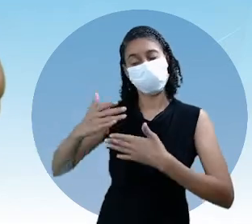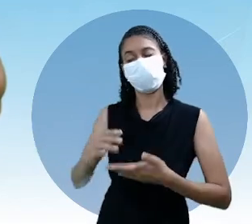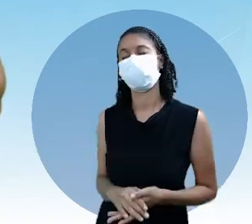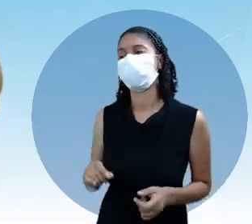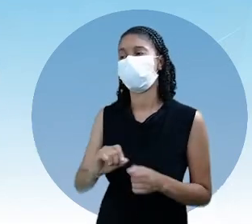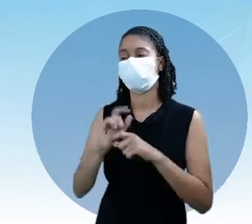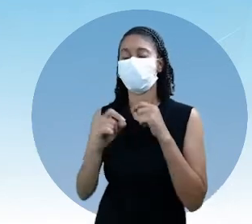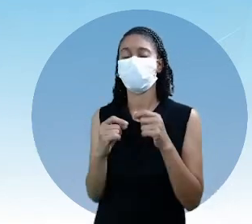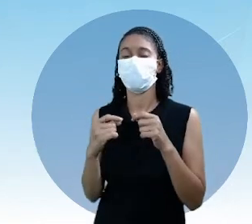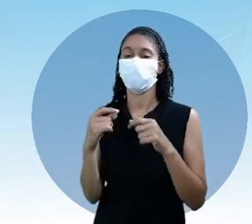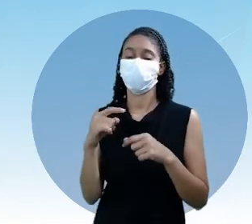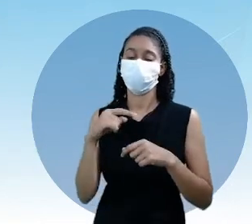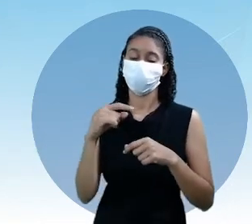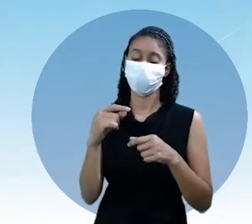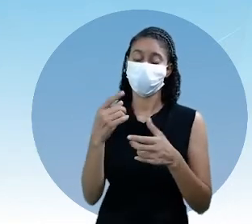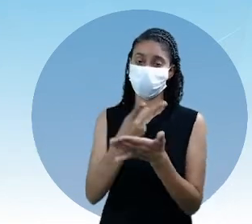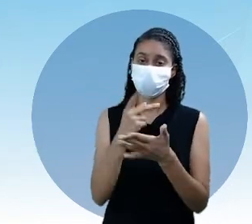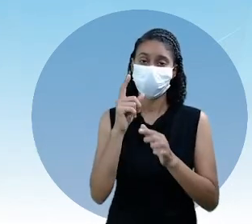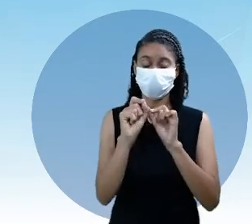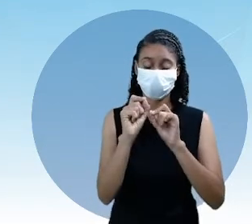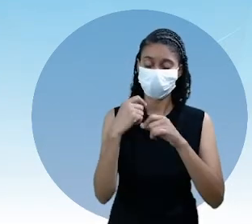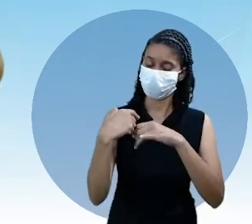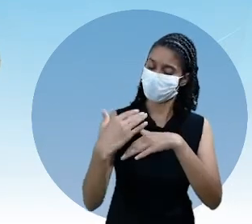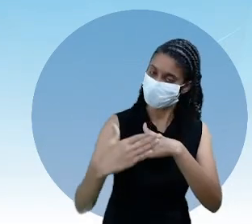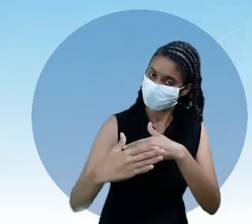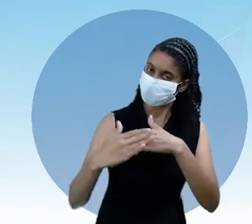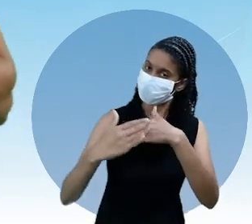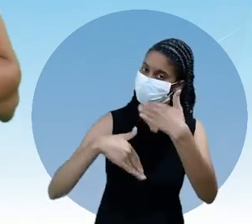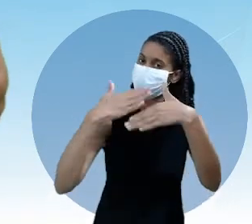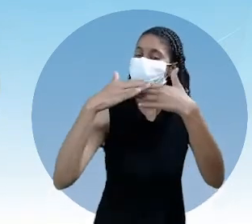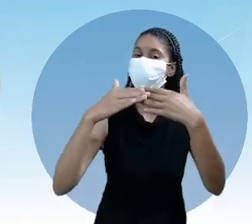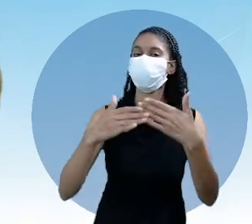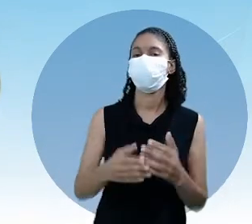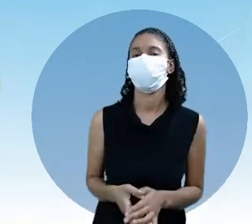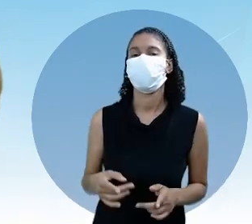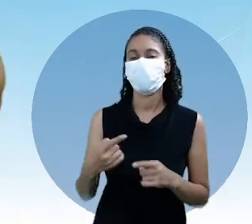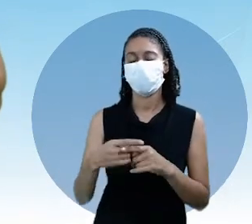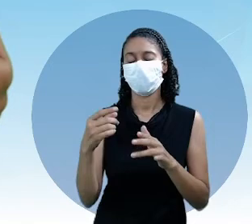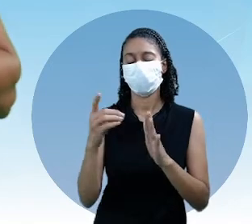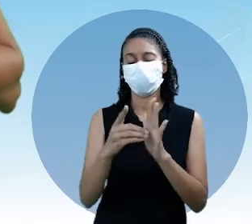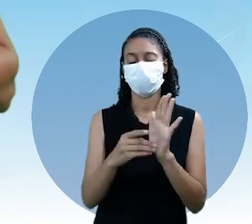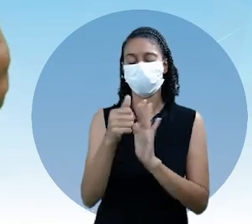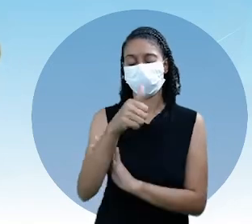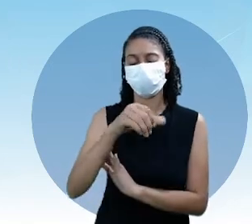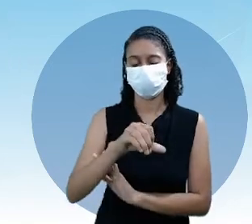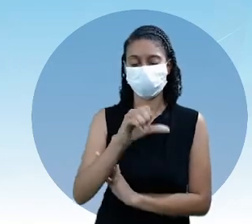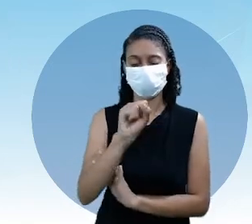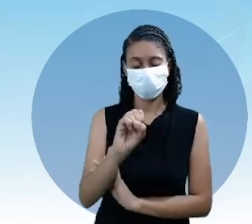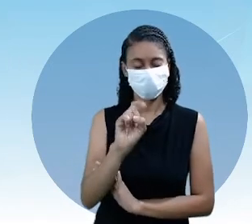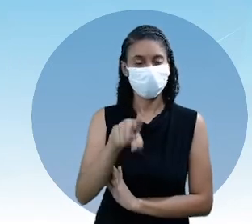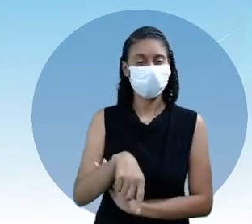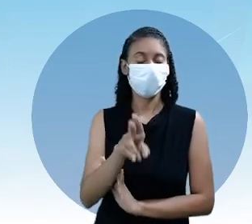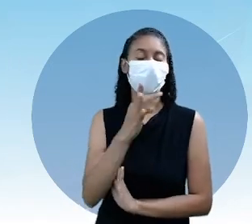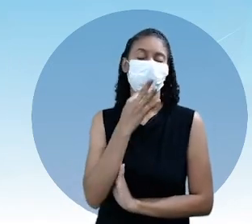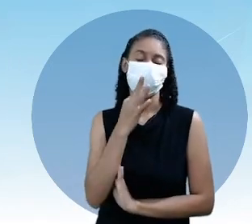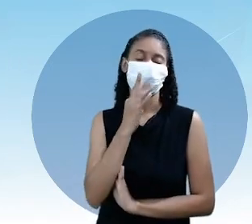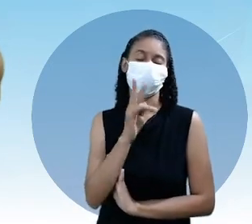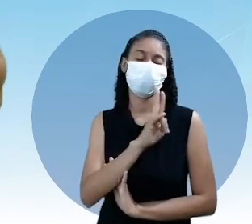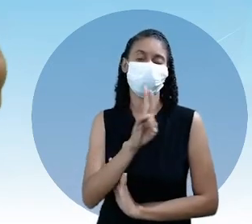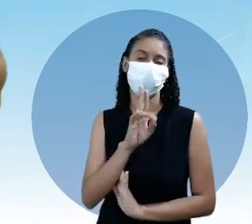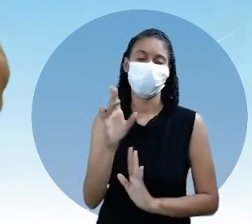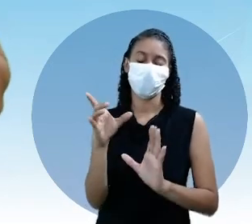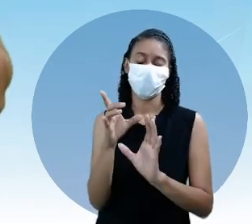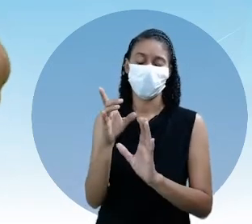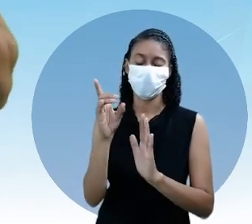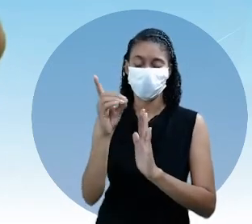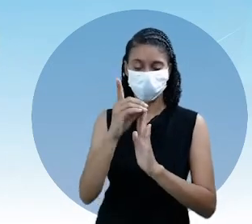dessas crises da década de 80, né, que é conhecida como a década perdida. Então, o processo de globalização também na década de